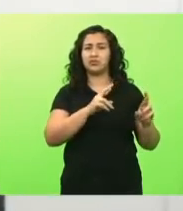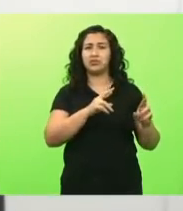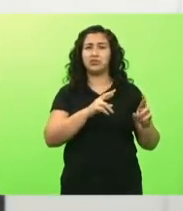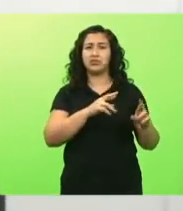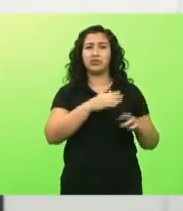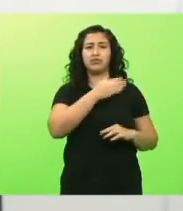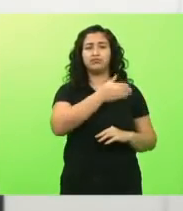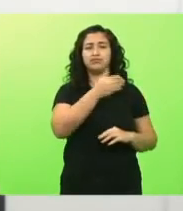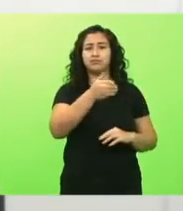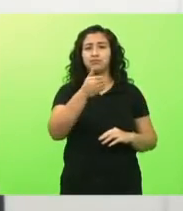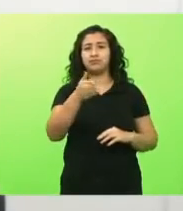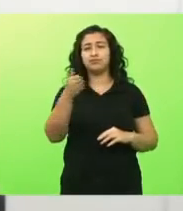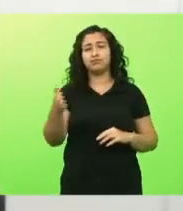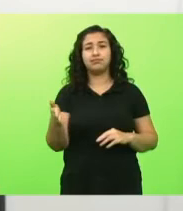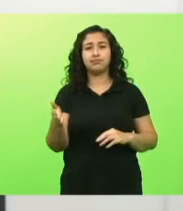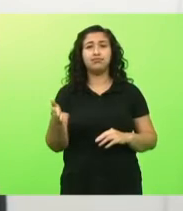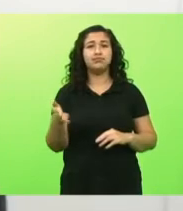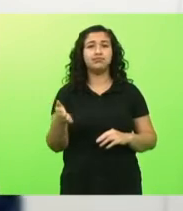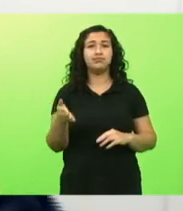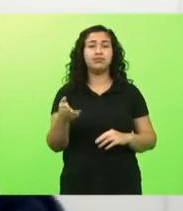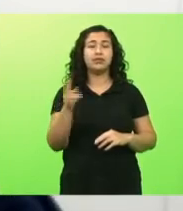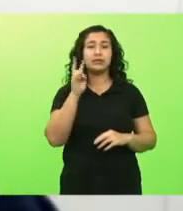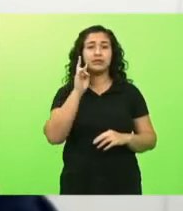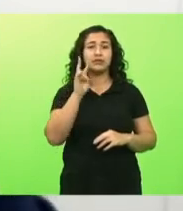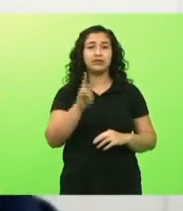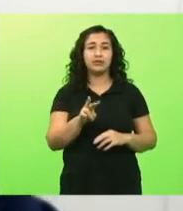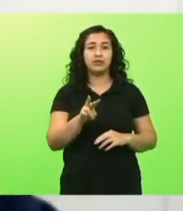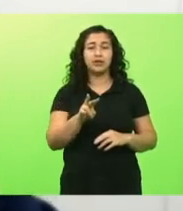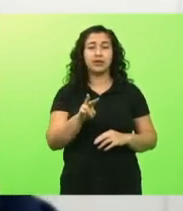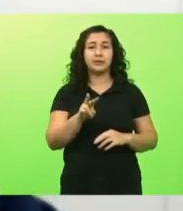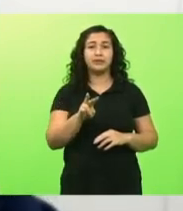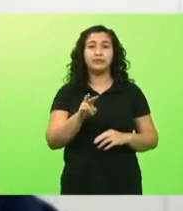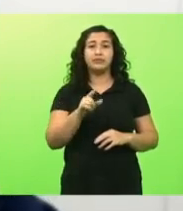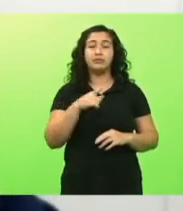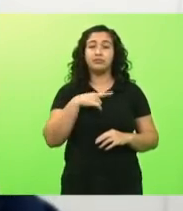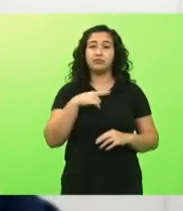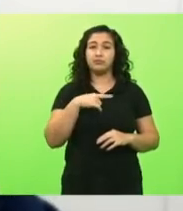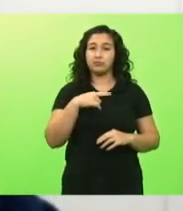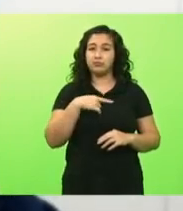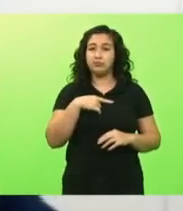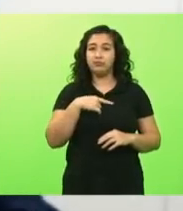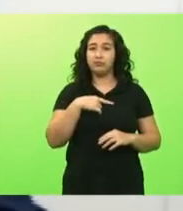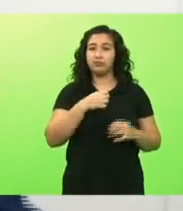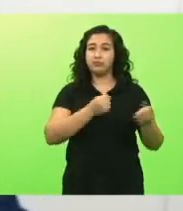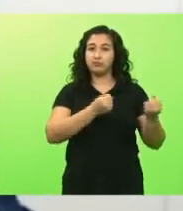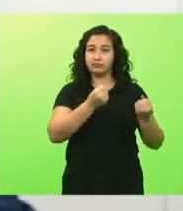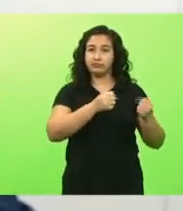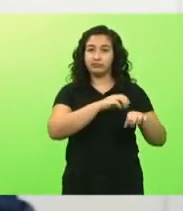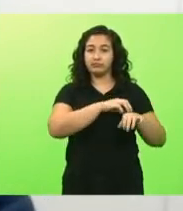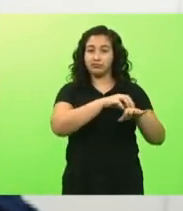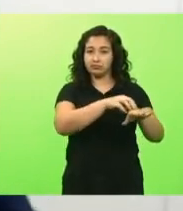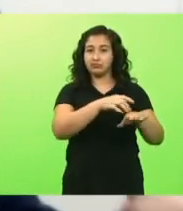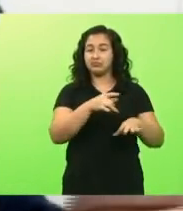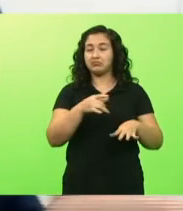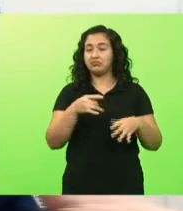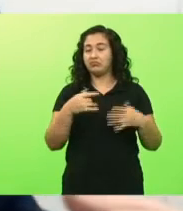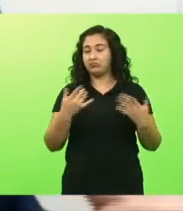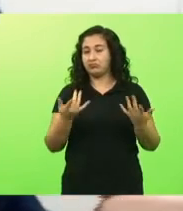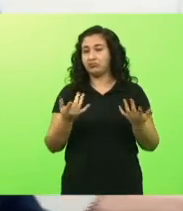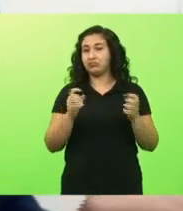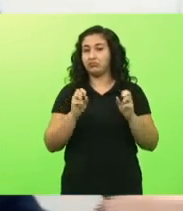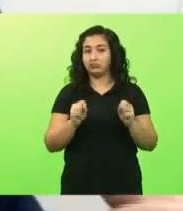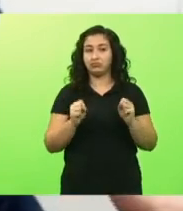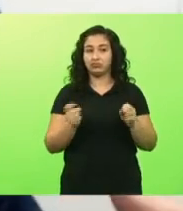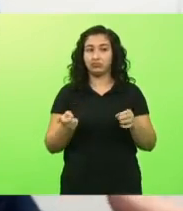e Matos Costa, Porto União, para ver se tem condições de andar naquelas rodovias, voltar,